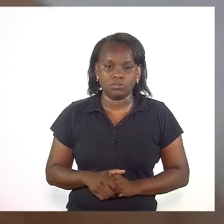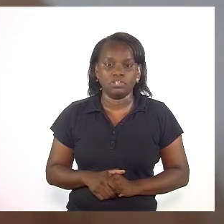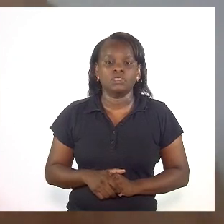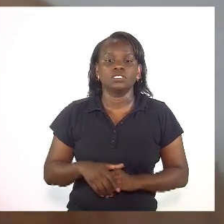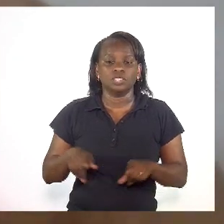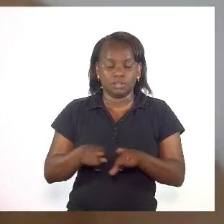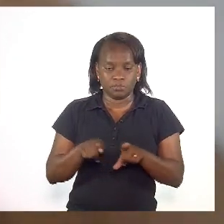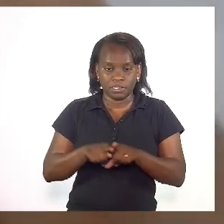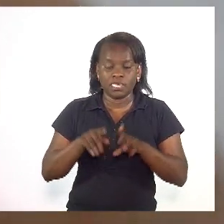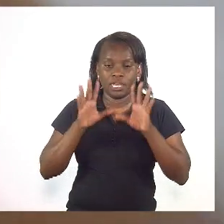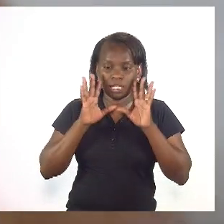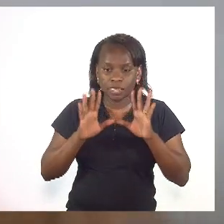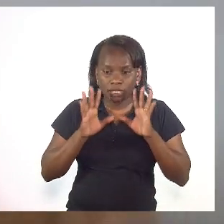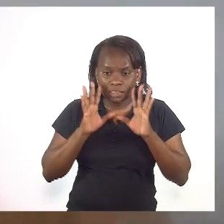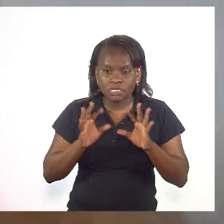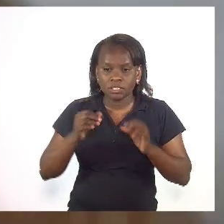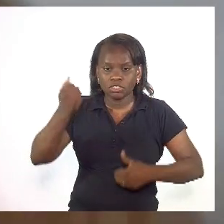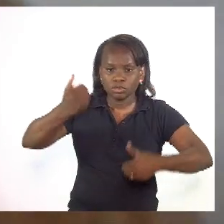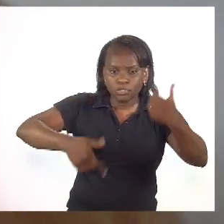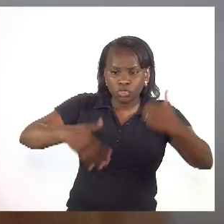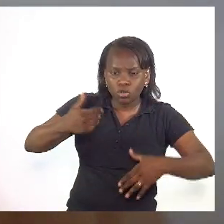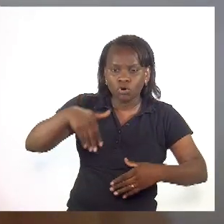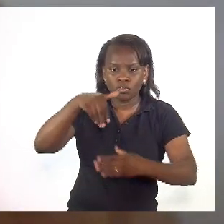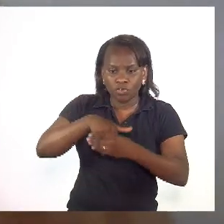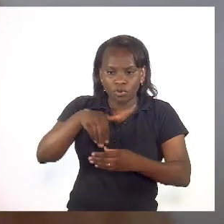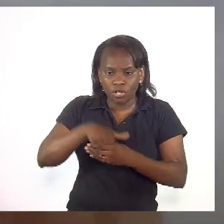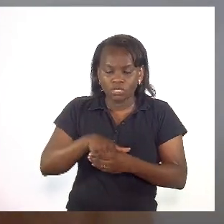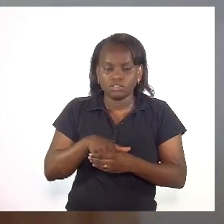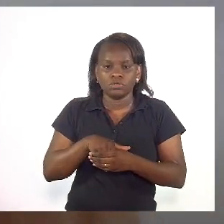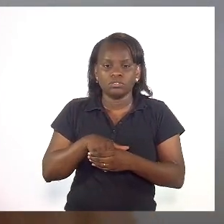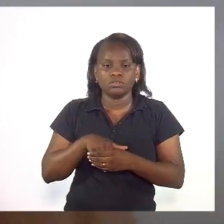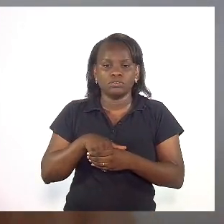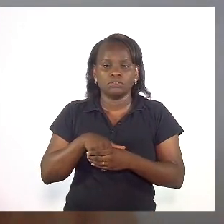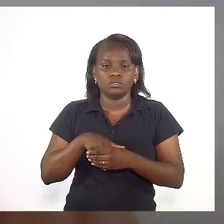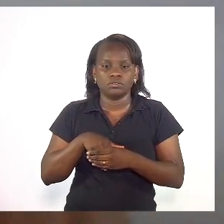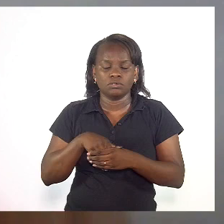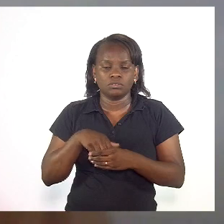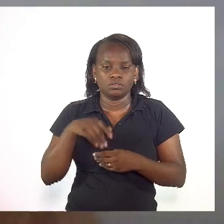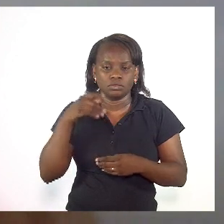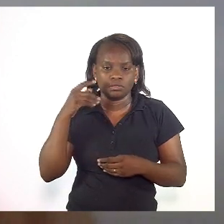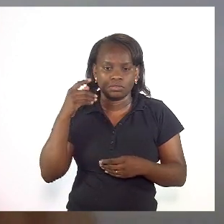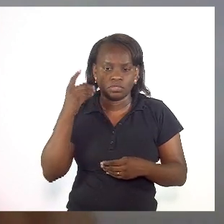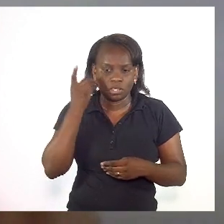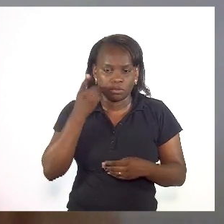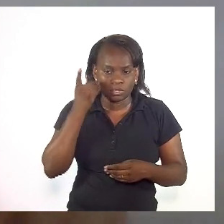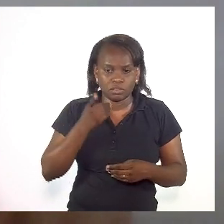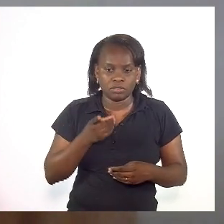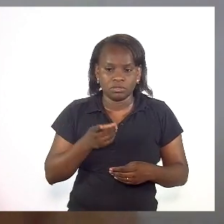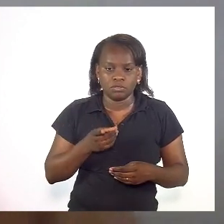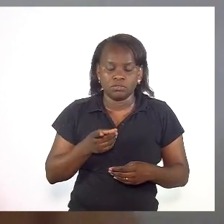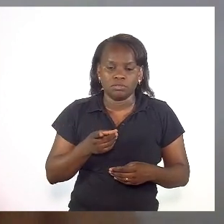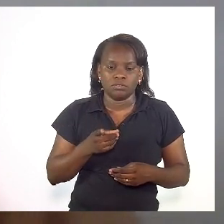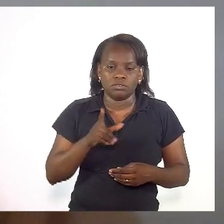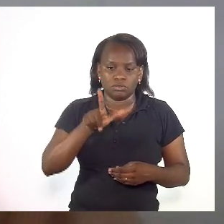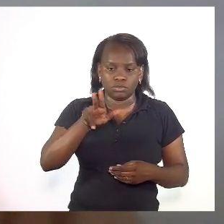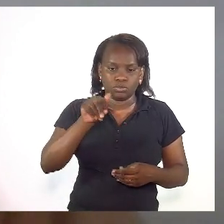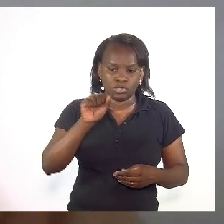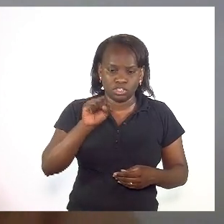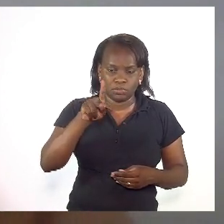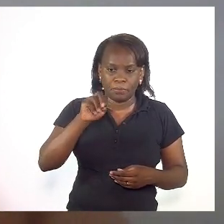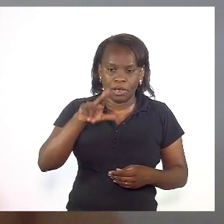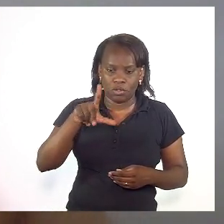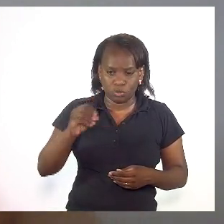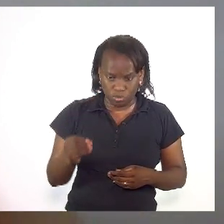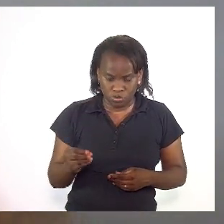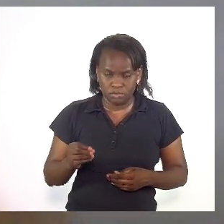Ouvi atentamente o voto divergente do deputado Luiz Paulo Corrêa